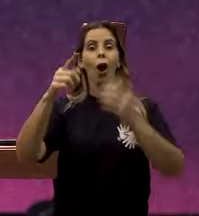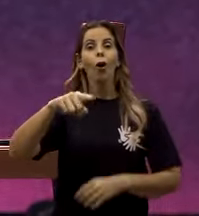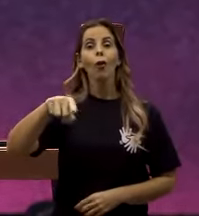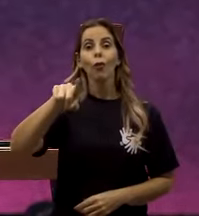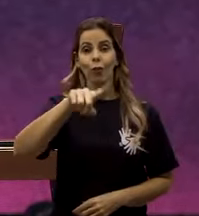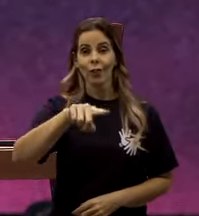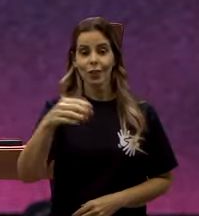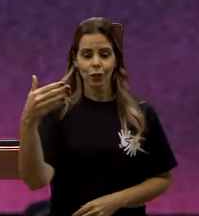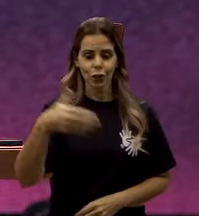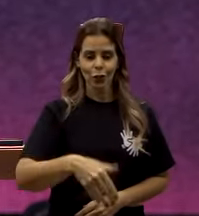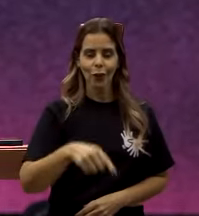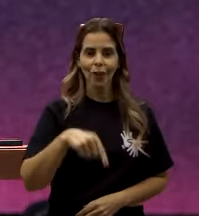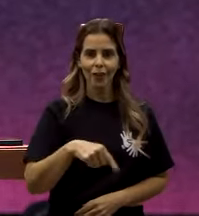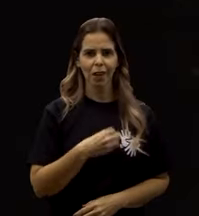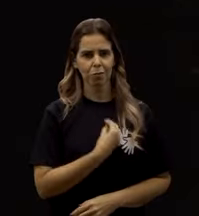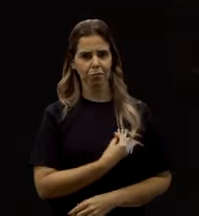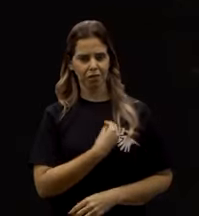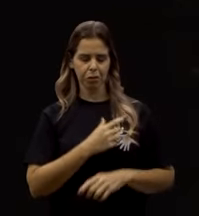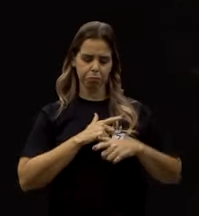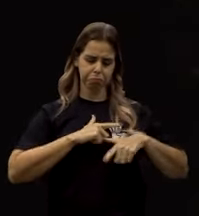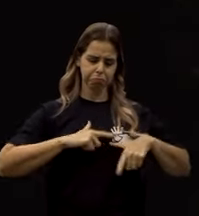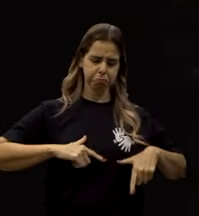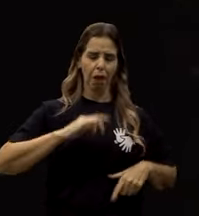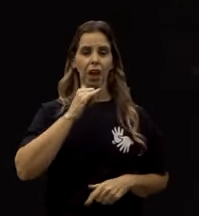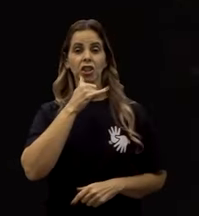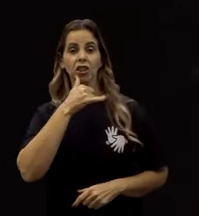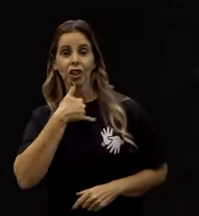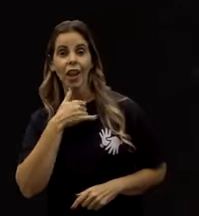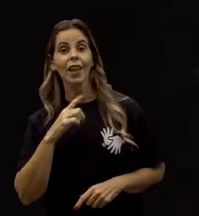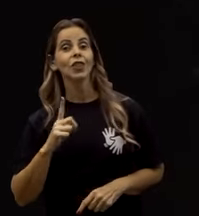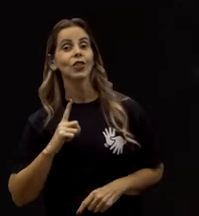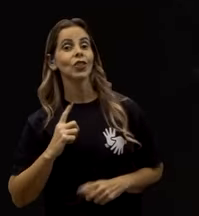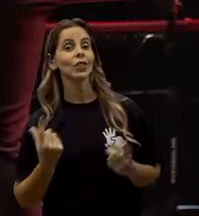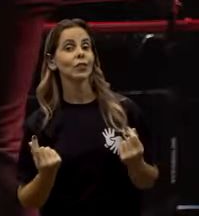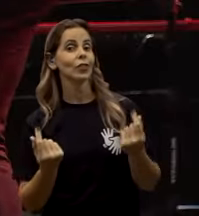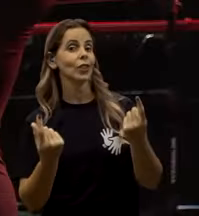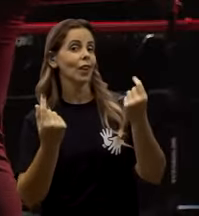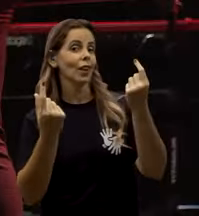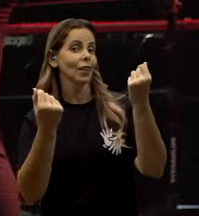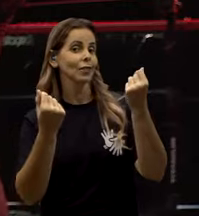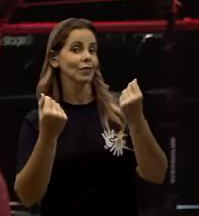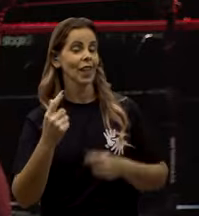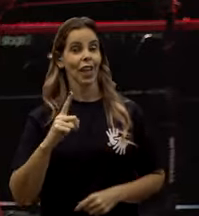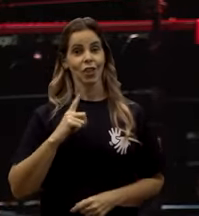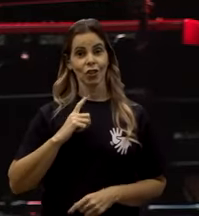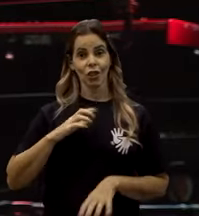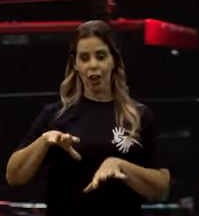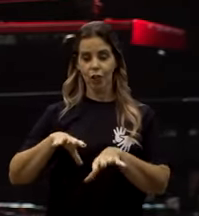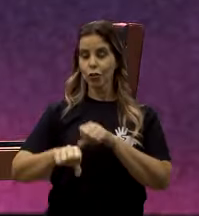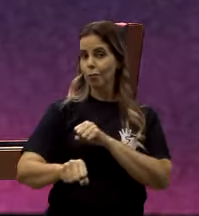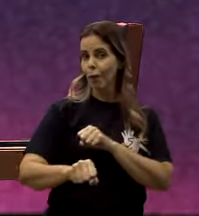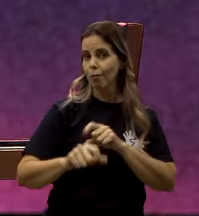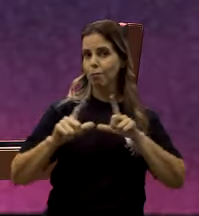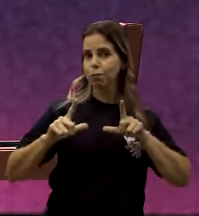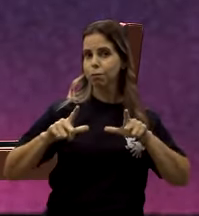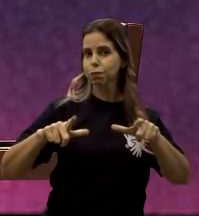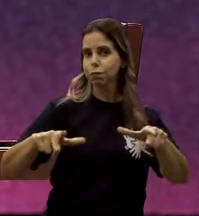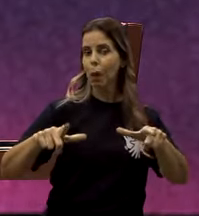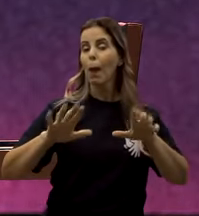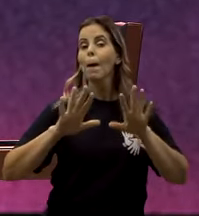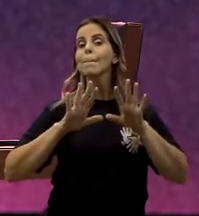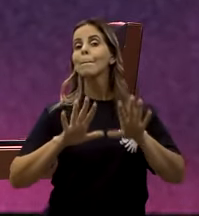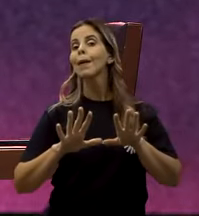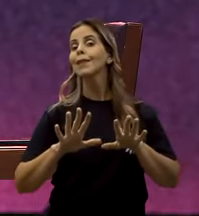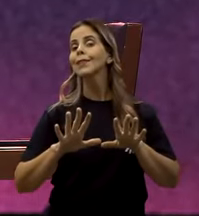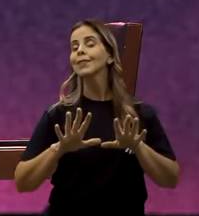diploma tinha dinheiro tinha amigos em volta mas tinha um vazio mas pela fé esse vazio